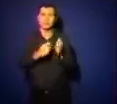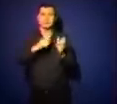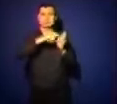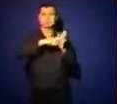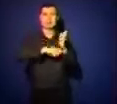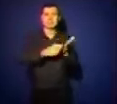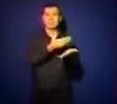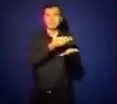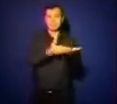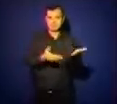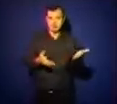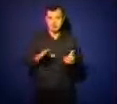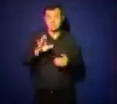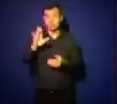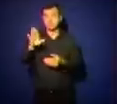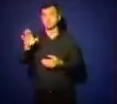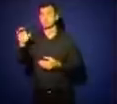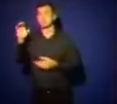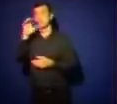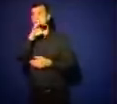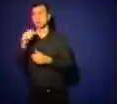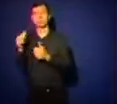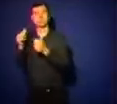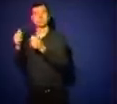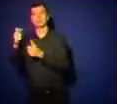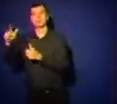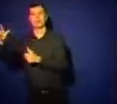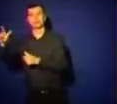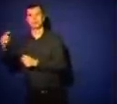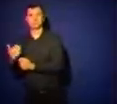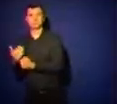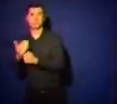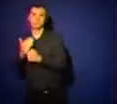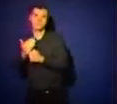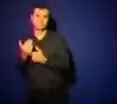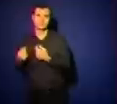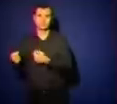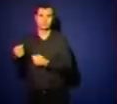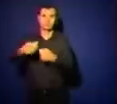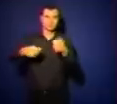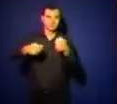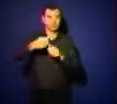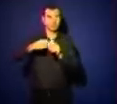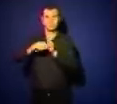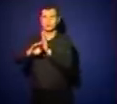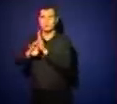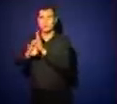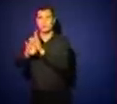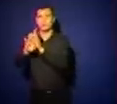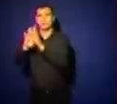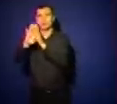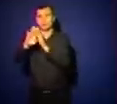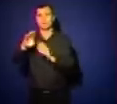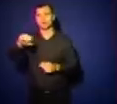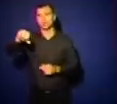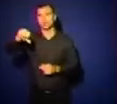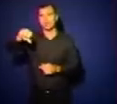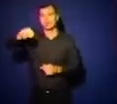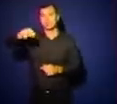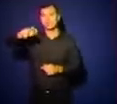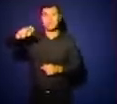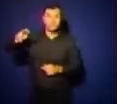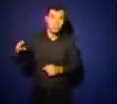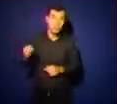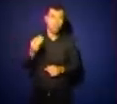mas ganharam muito eficiência do outro porque se você pegar o número de transações subiu muito gerou bancarização umas 9 milhões de contas foram abertas